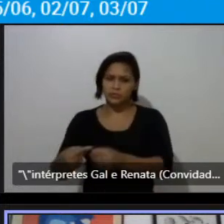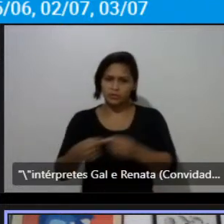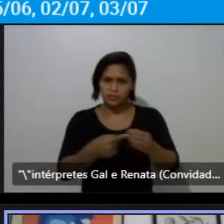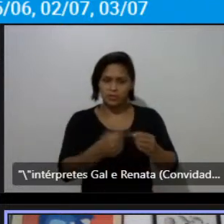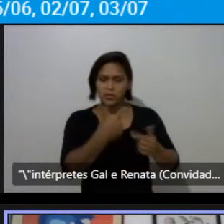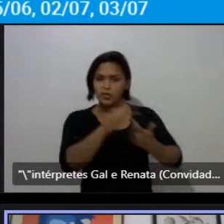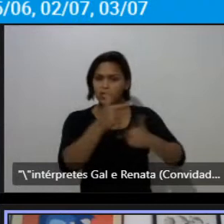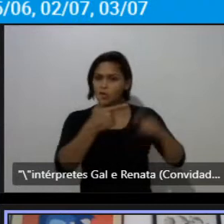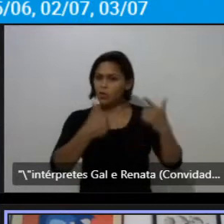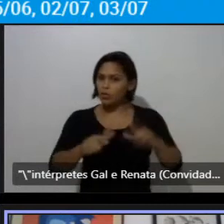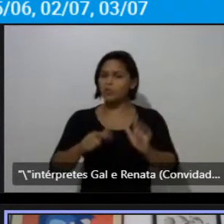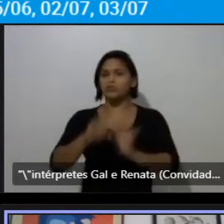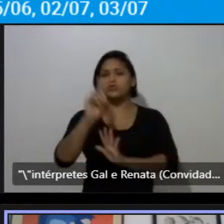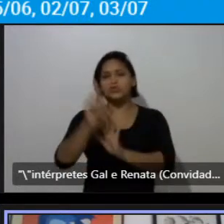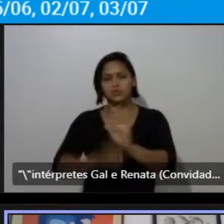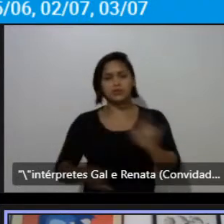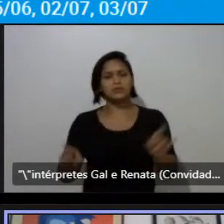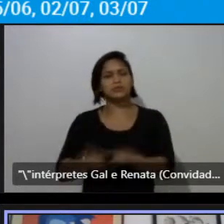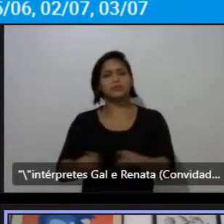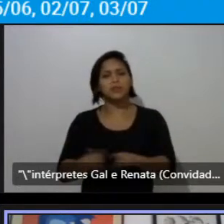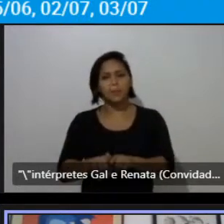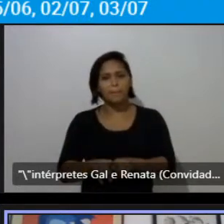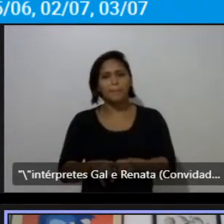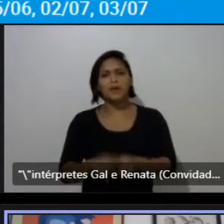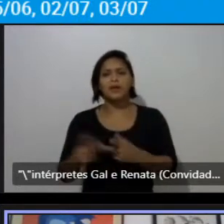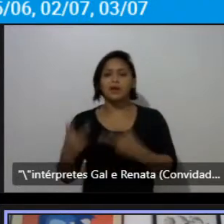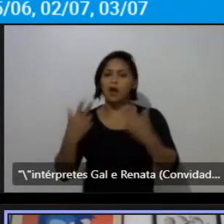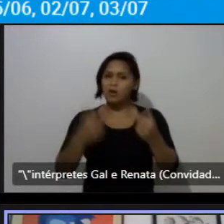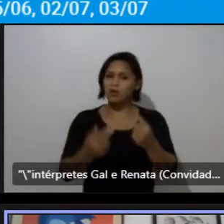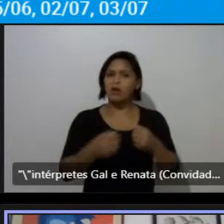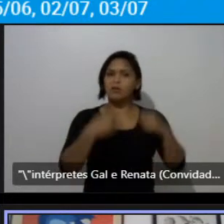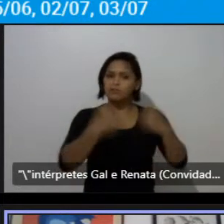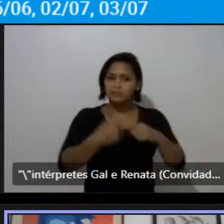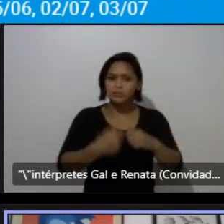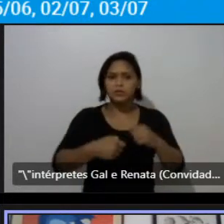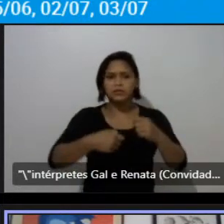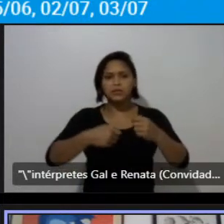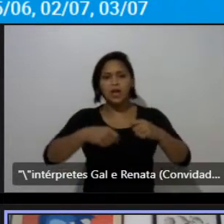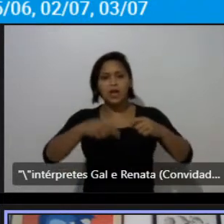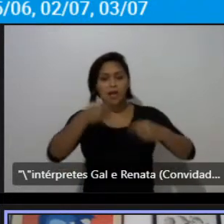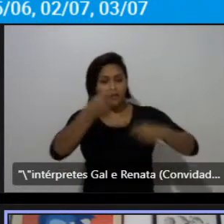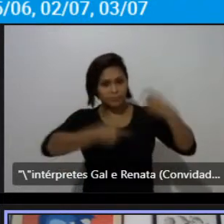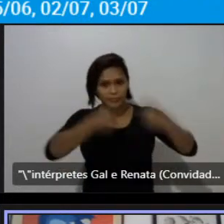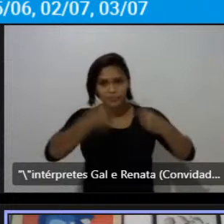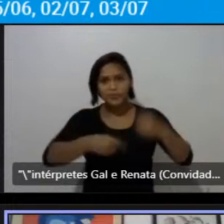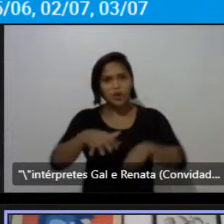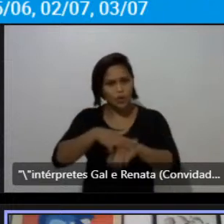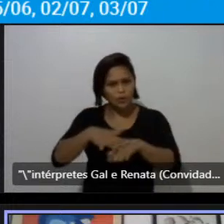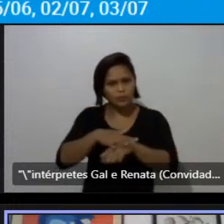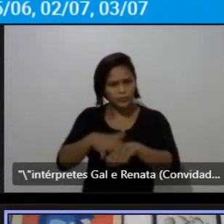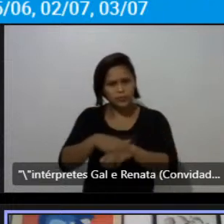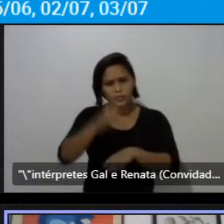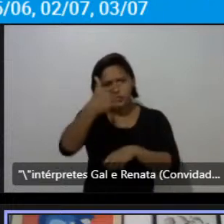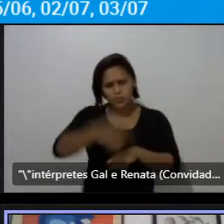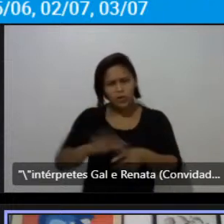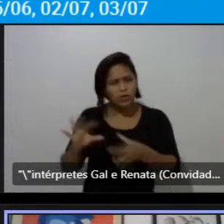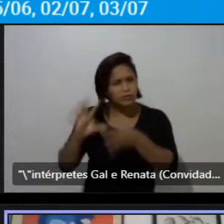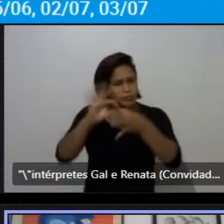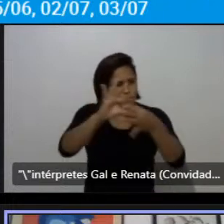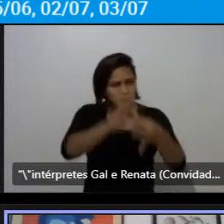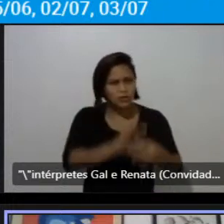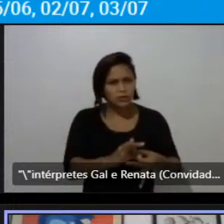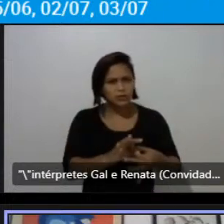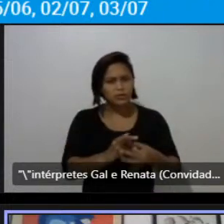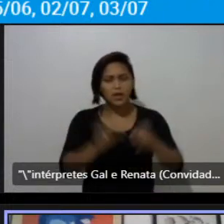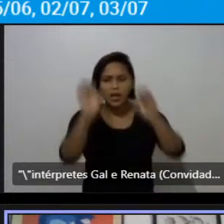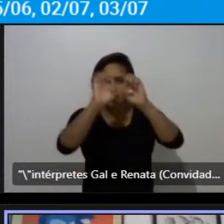outros direitos, eles também têm algumas questões que a gente tem que rediscutir, tensionar. Será que essa